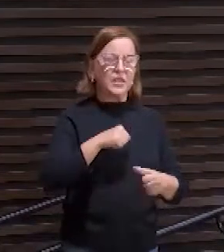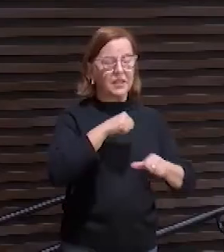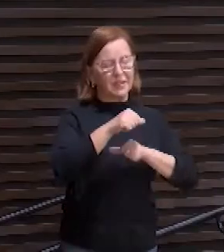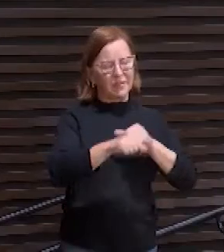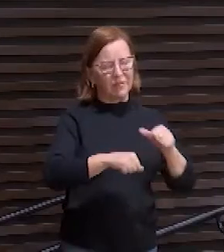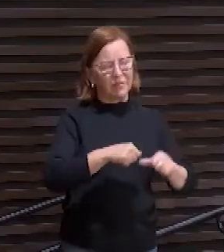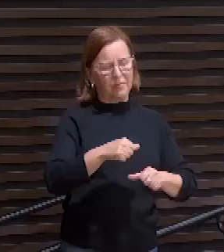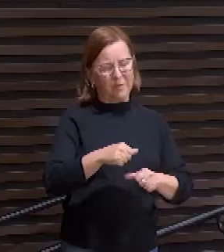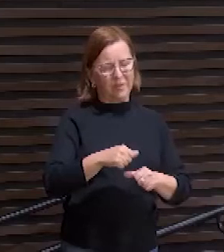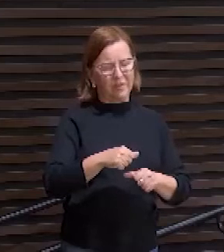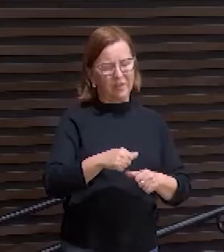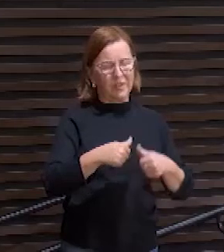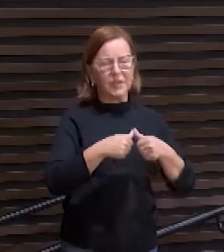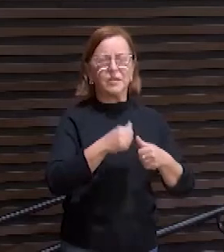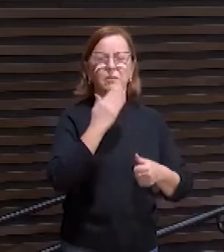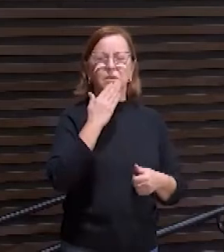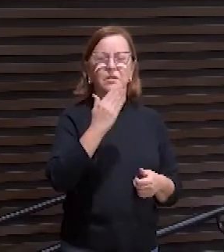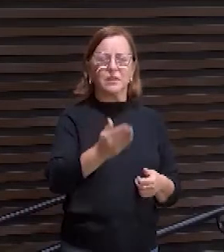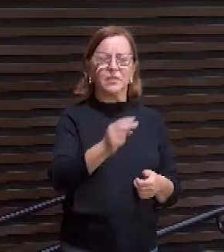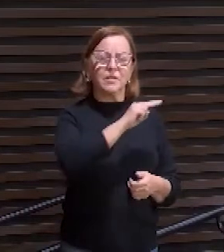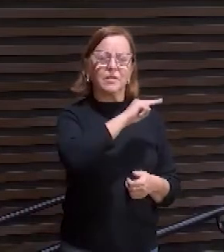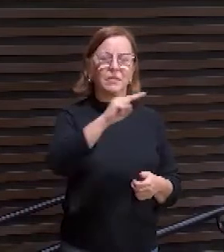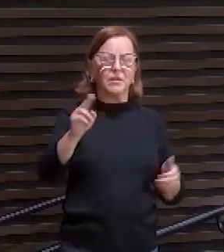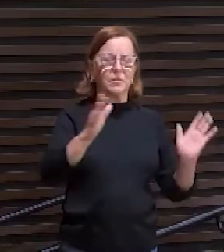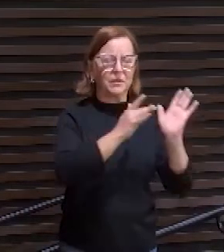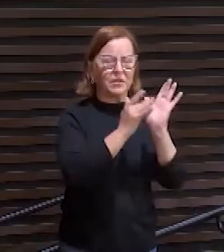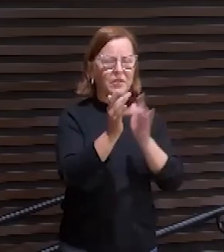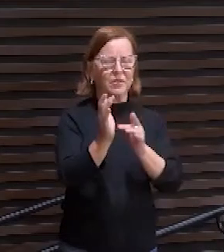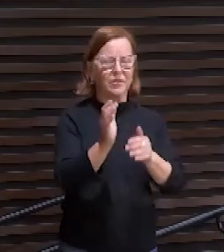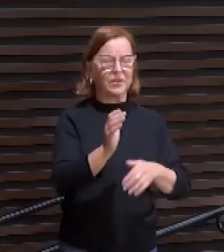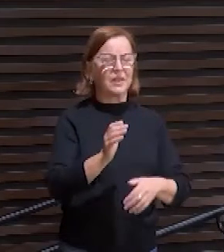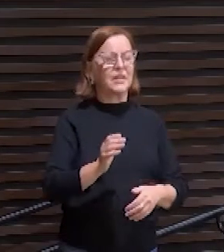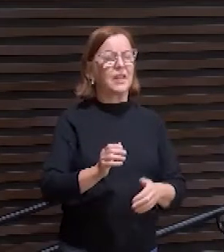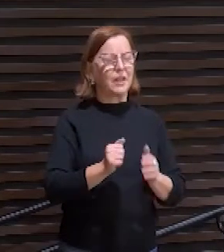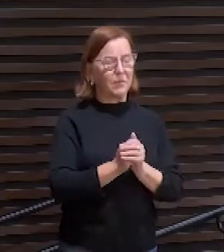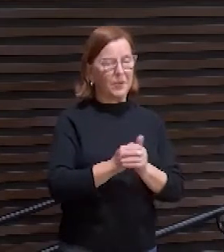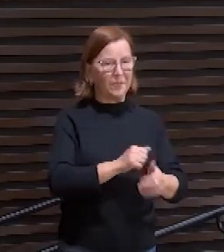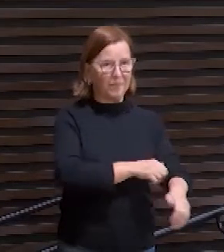transformados. É o que nós te pedimos no nome de Jesus.